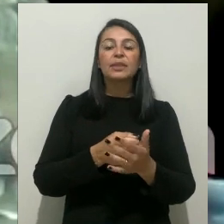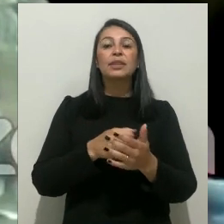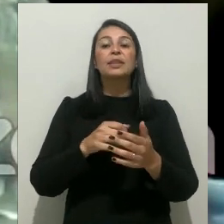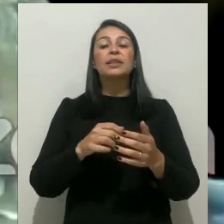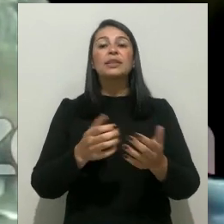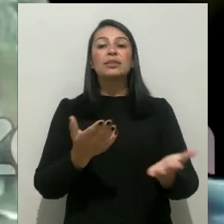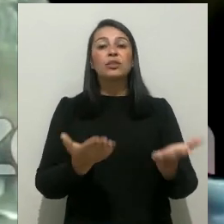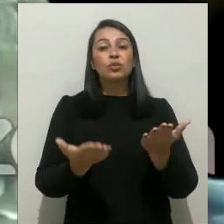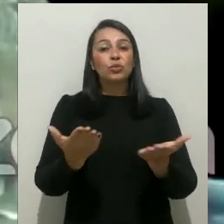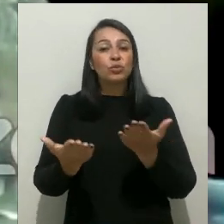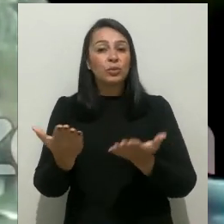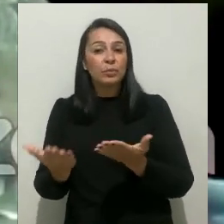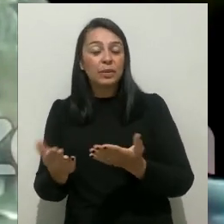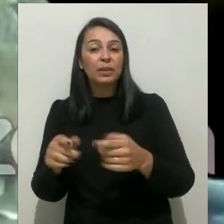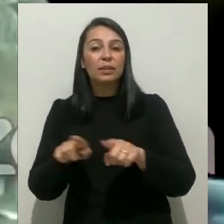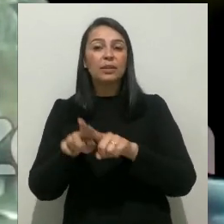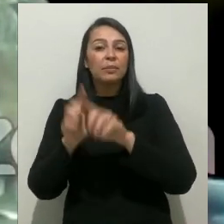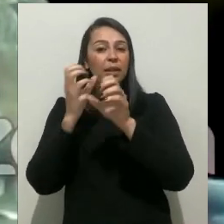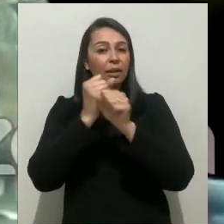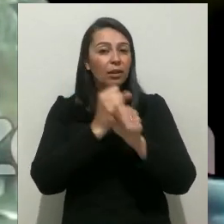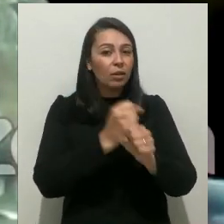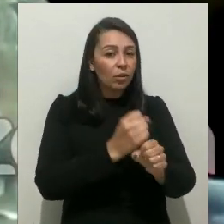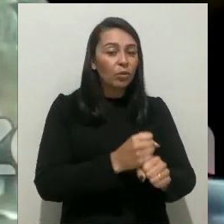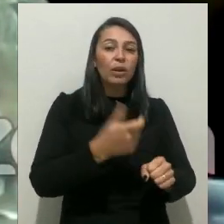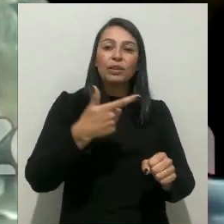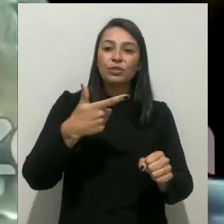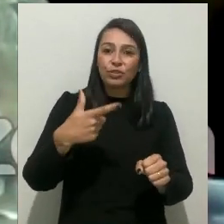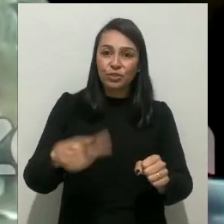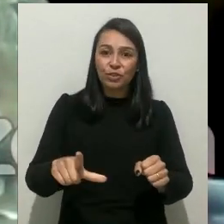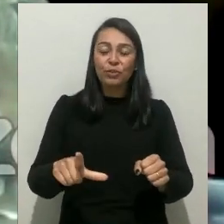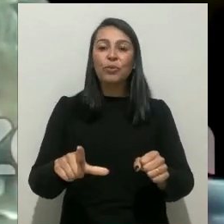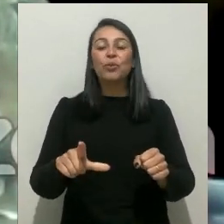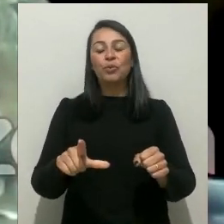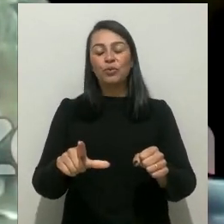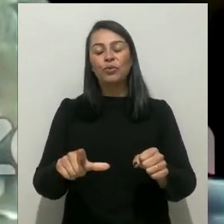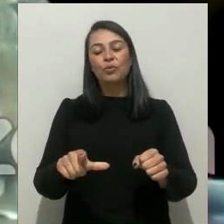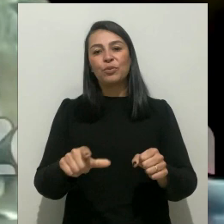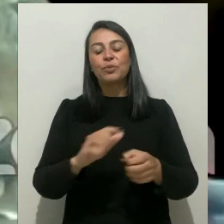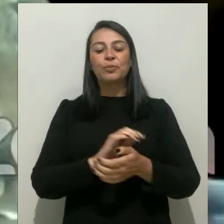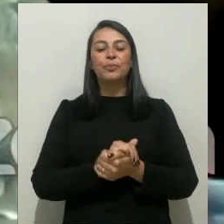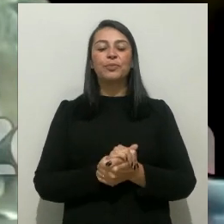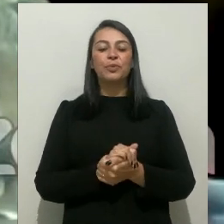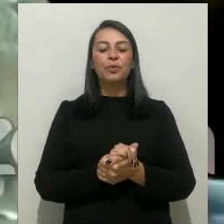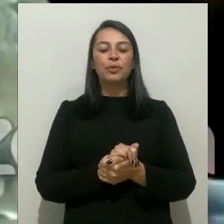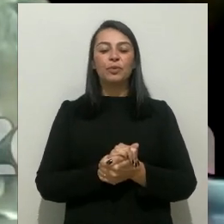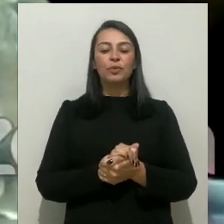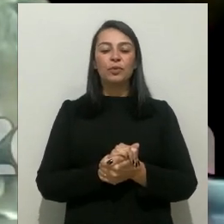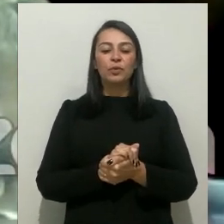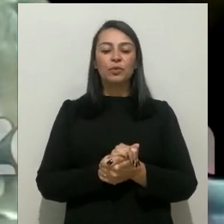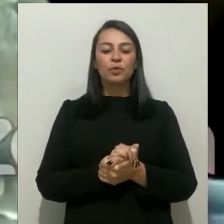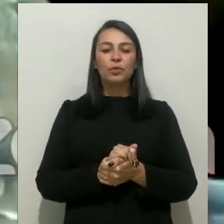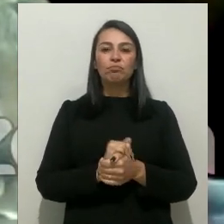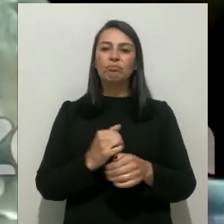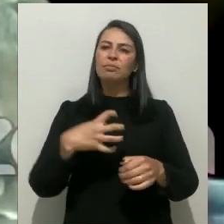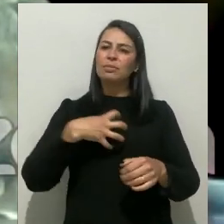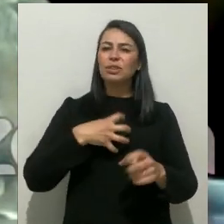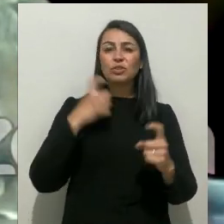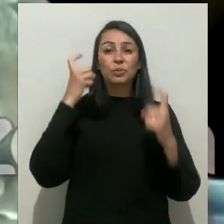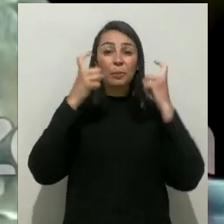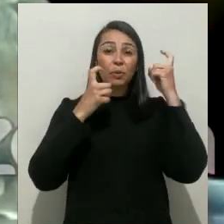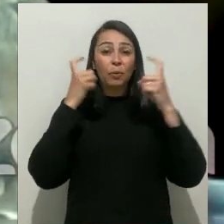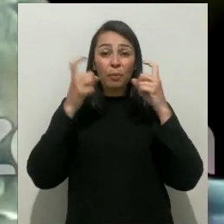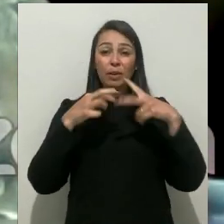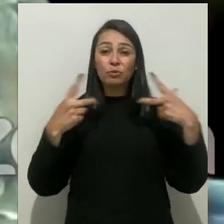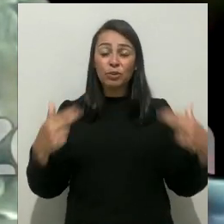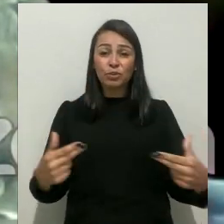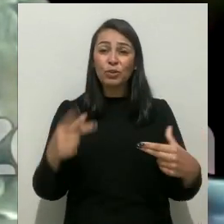e rever e readaptar o cálculo em face à imprescindível expressão estética. Grandemente preocupado com a